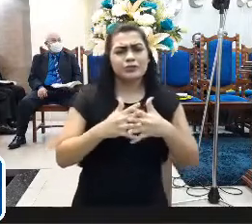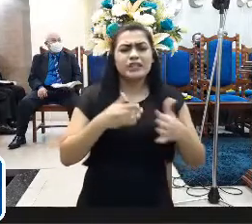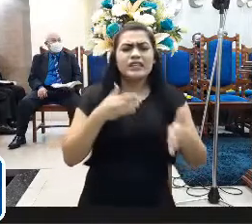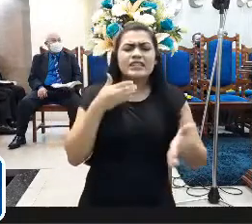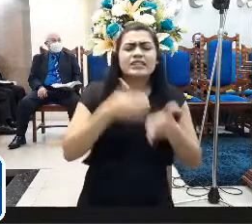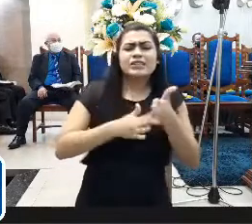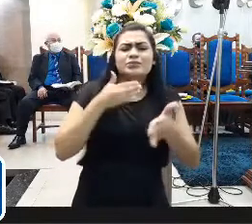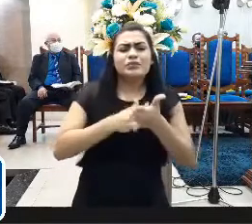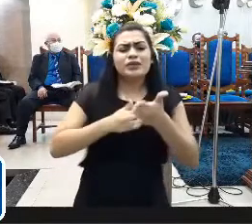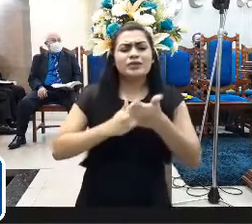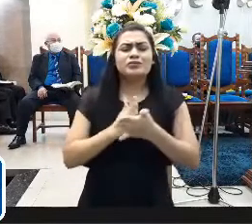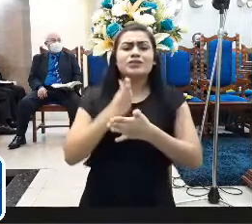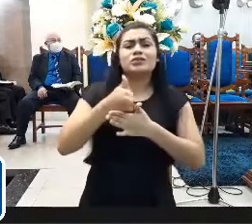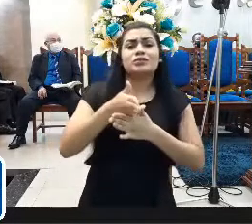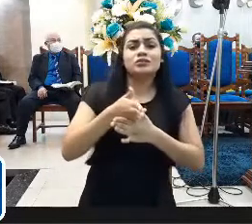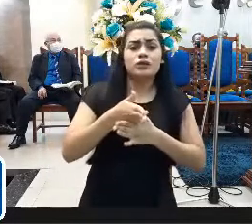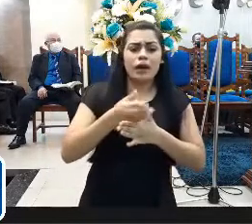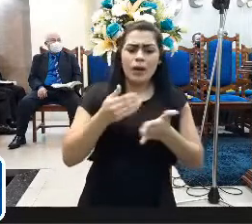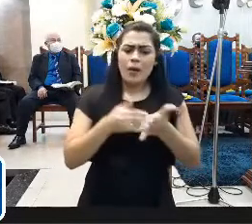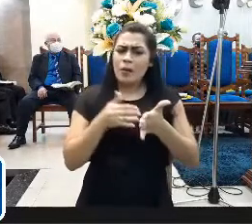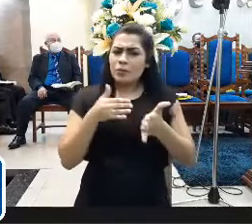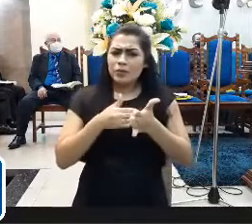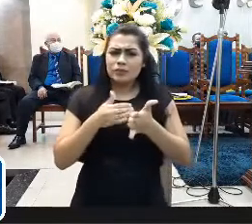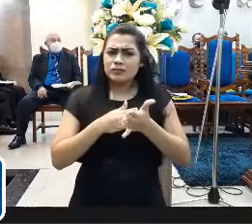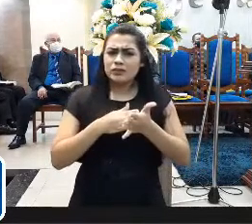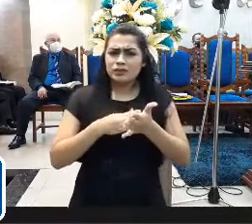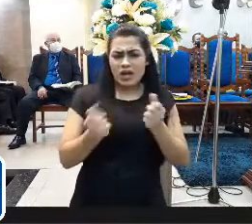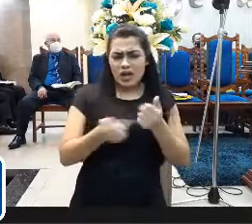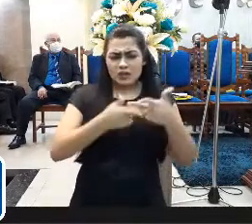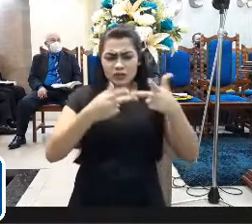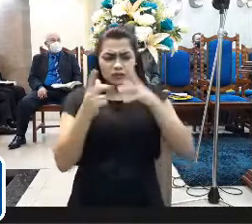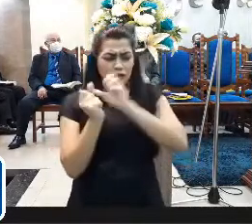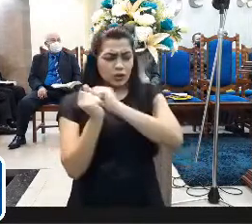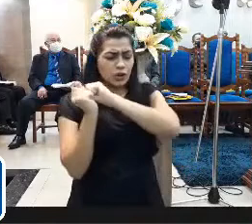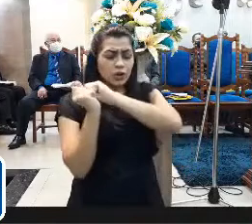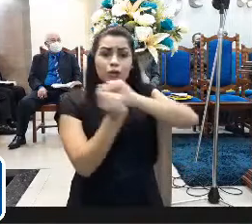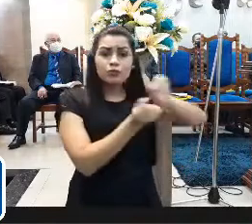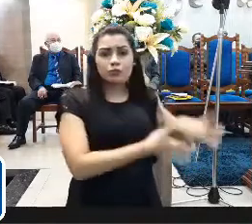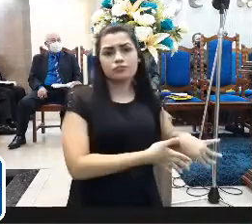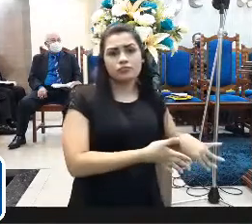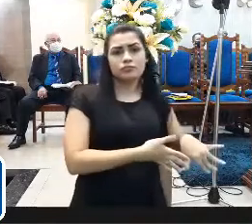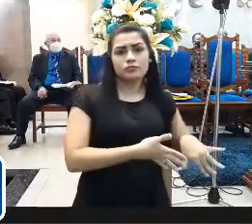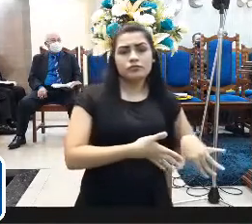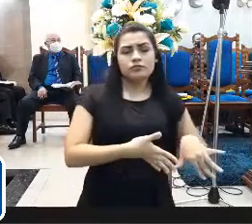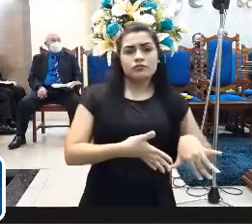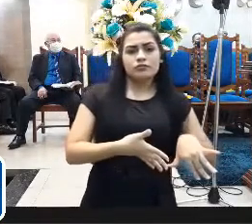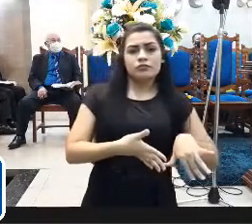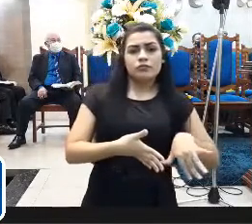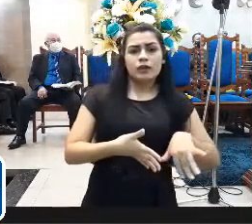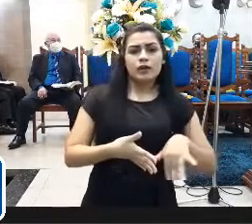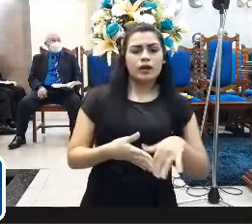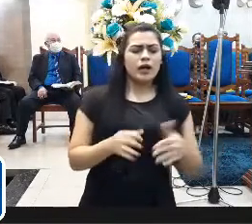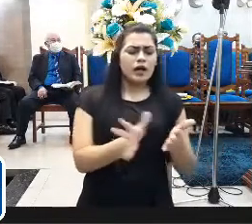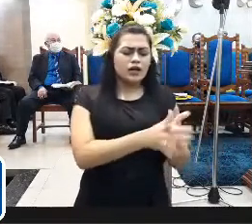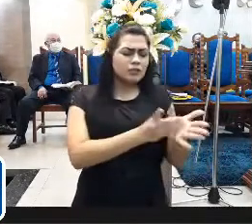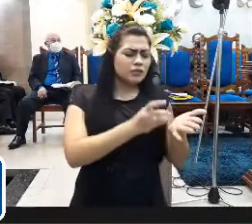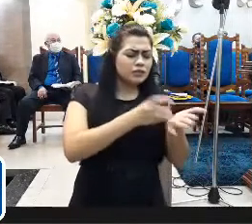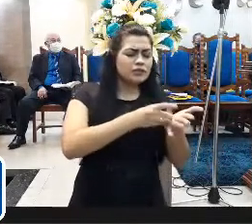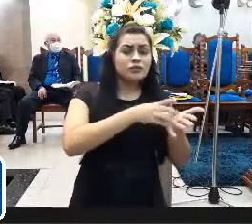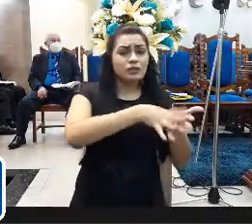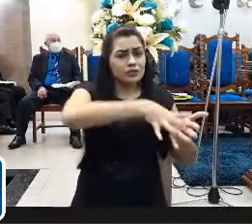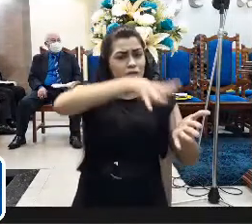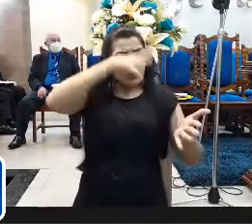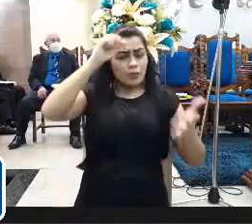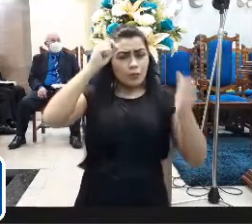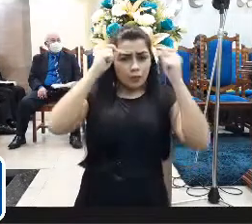nesta caminhada, largue isso fora. Prenda a sua mente a palavra de Deus, as coisas de Deus.